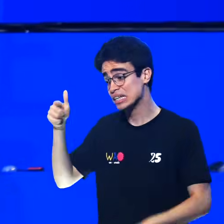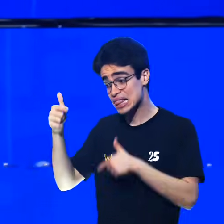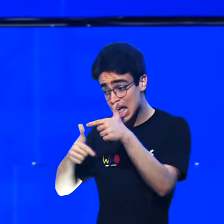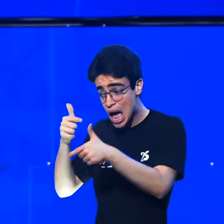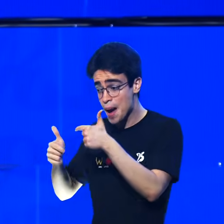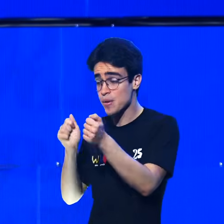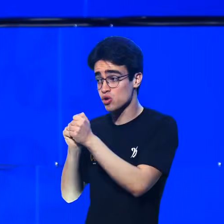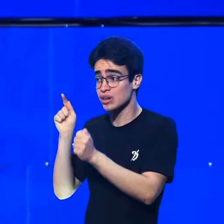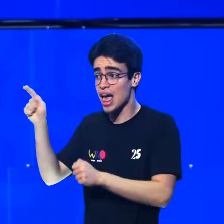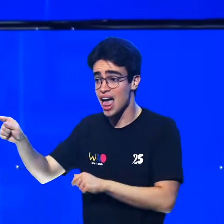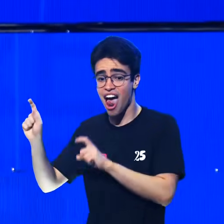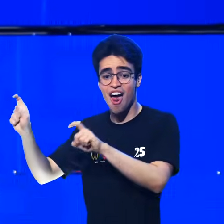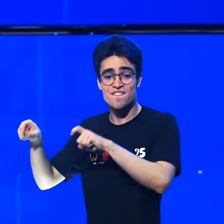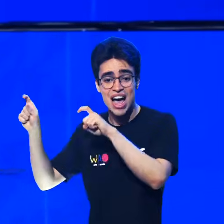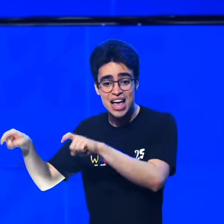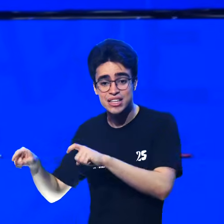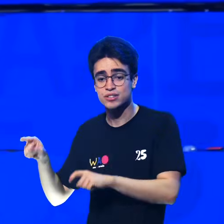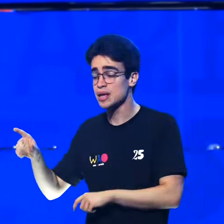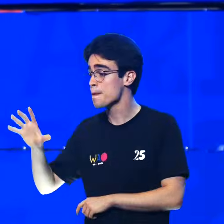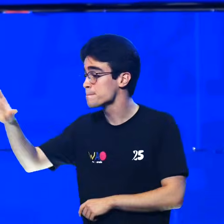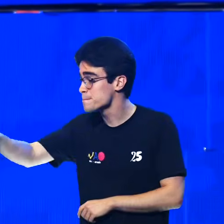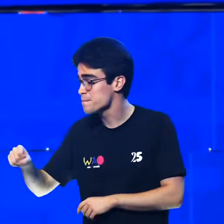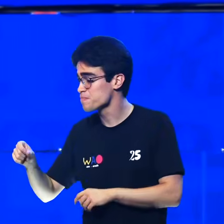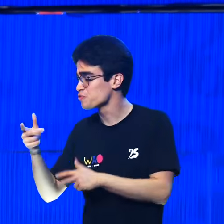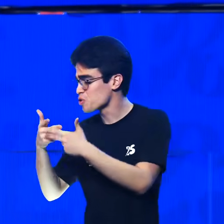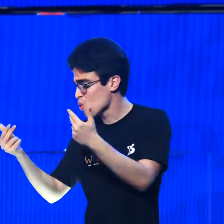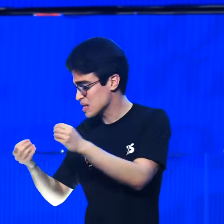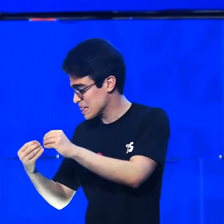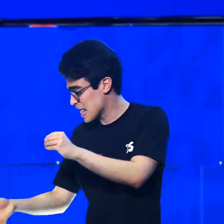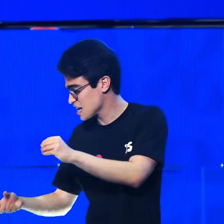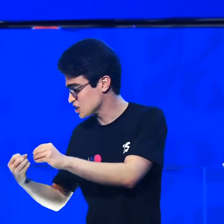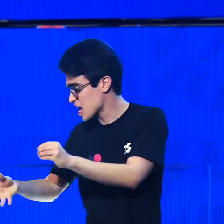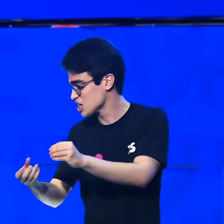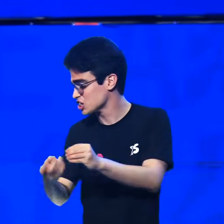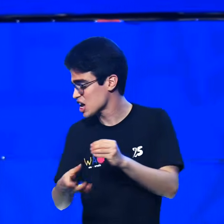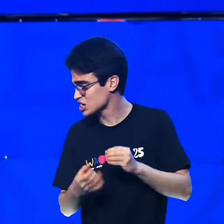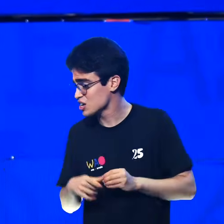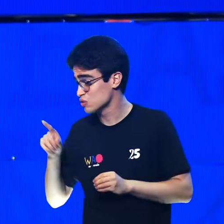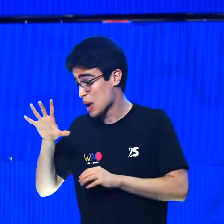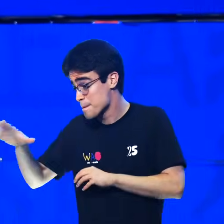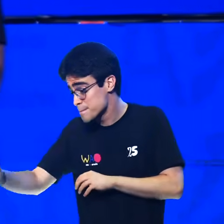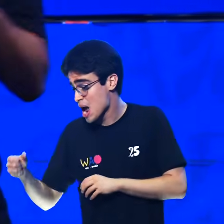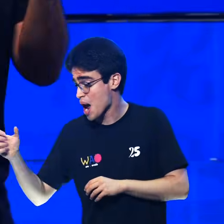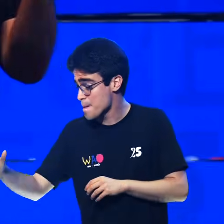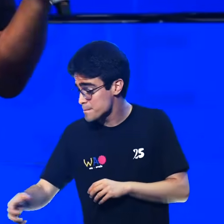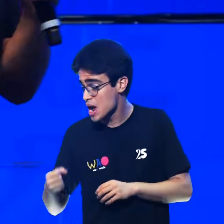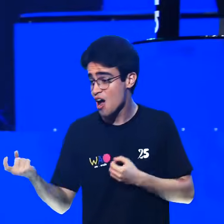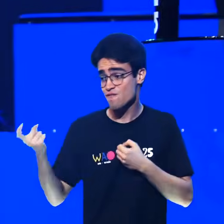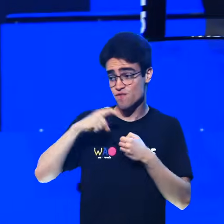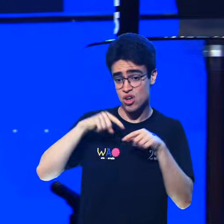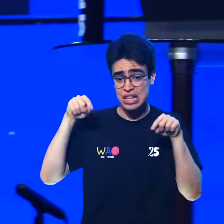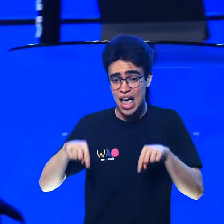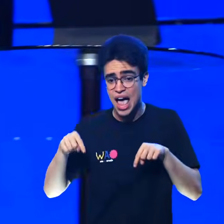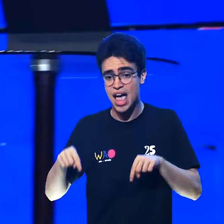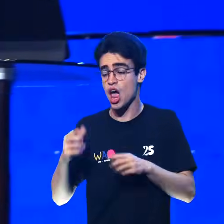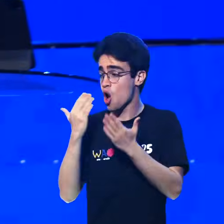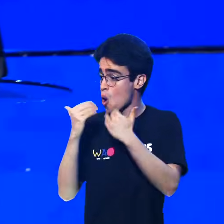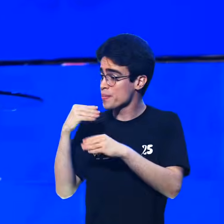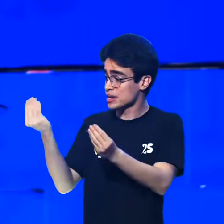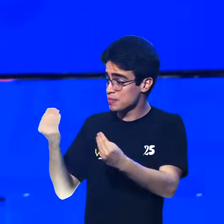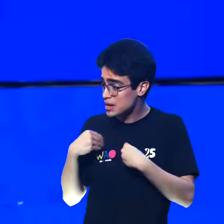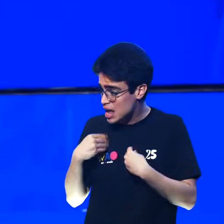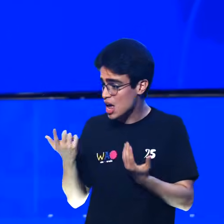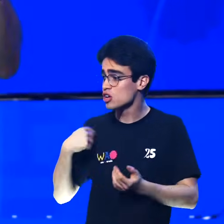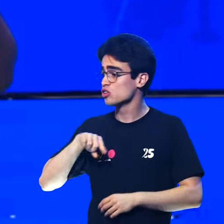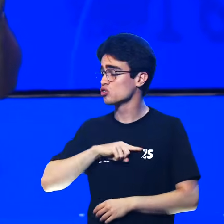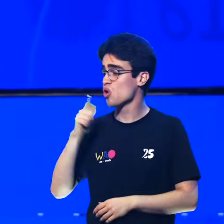trabalhe na fazenda dele, pegando a sobra do que os funcionários deixam, do que os agricultores deixam, e traga um pouco de grãos para casa, para a